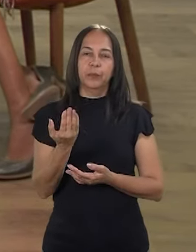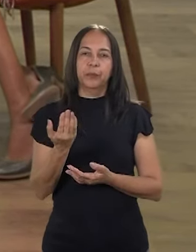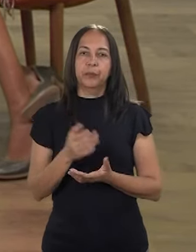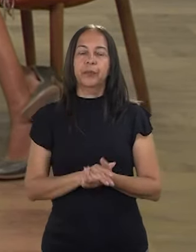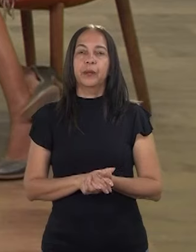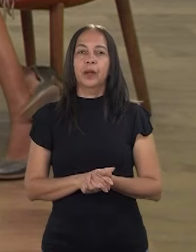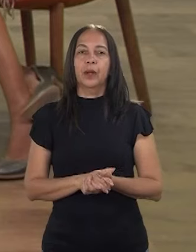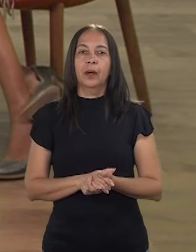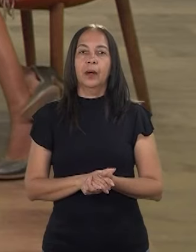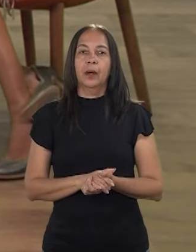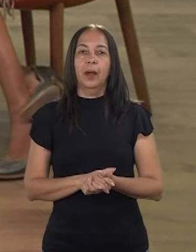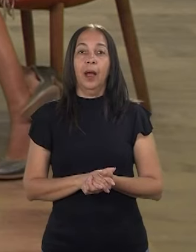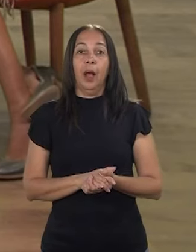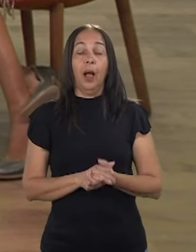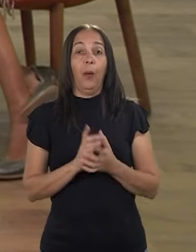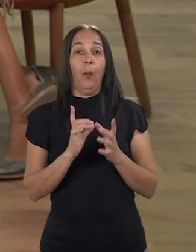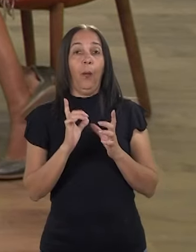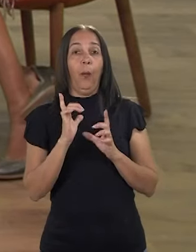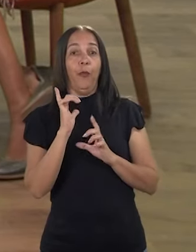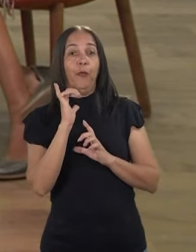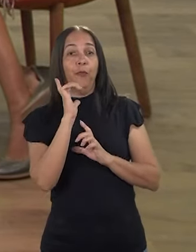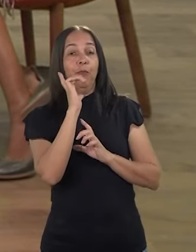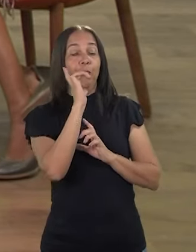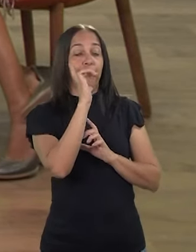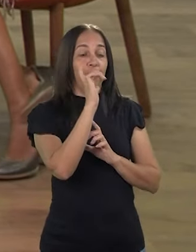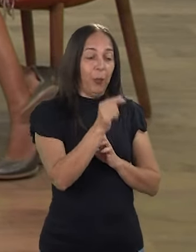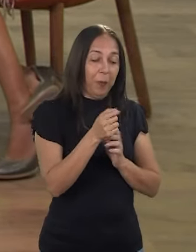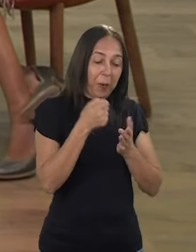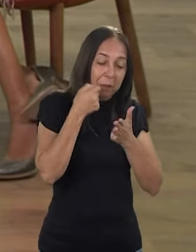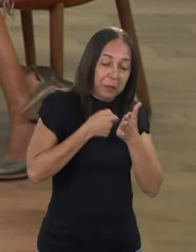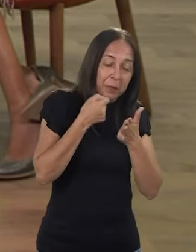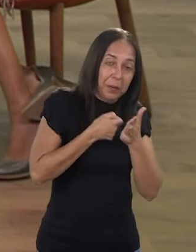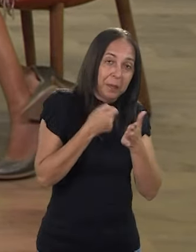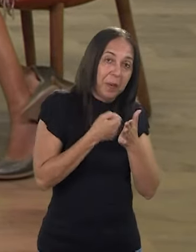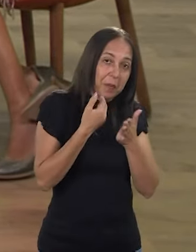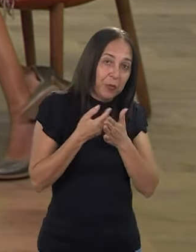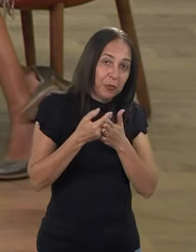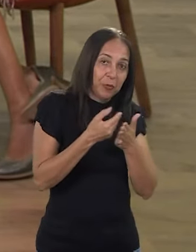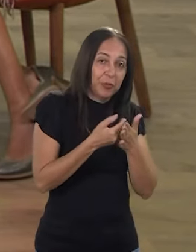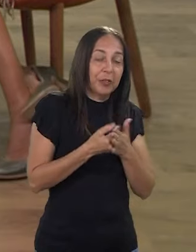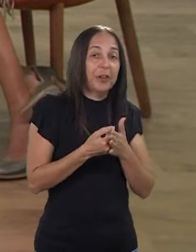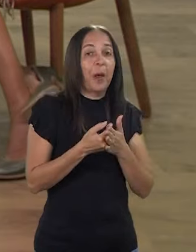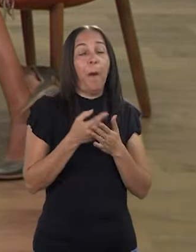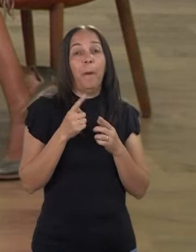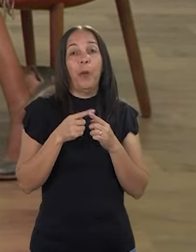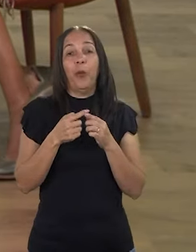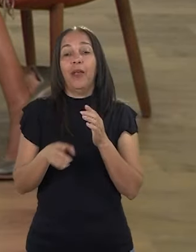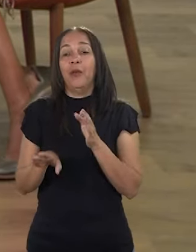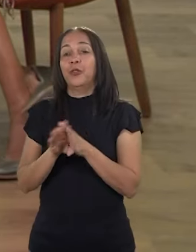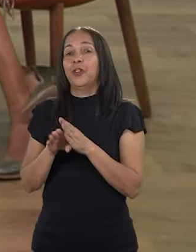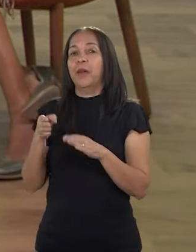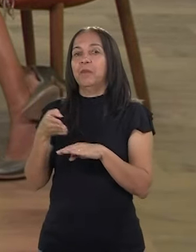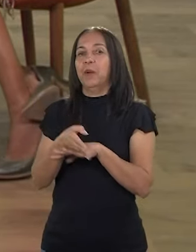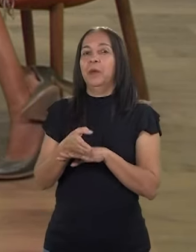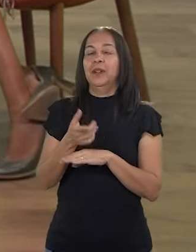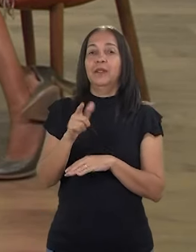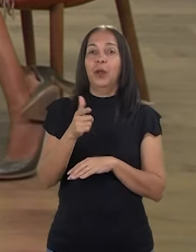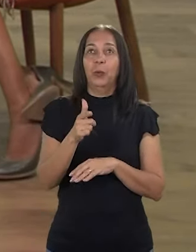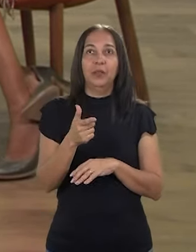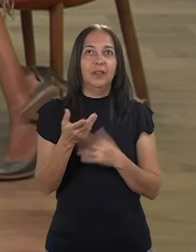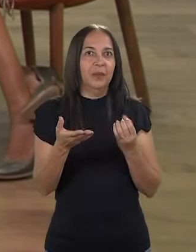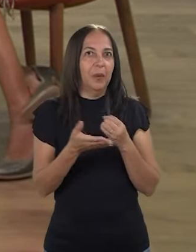quando terminar esse programa já vou correndo me dedicar mais no assunto porque entrei eh com uma base não tão grande